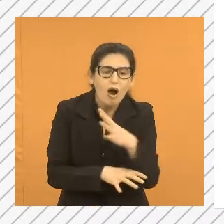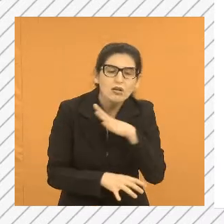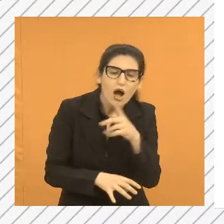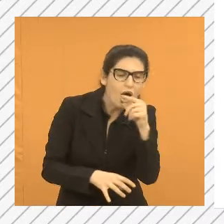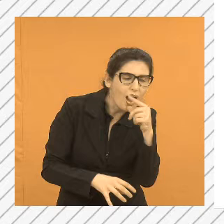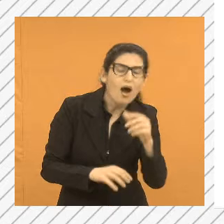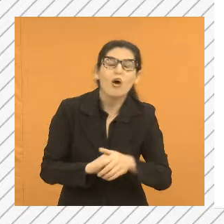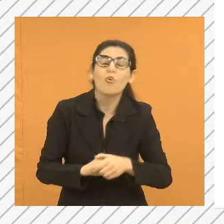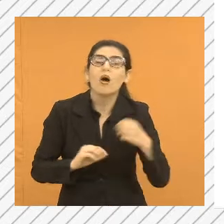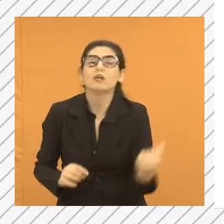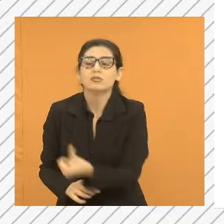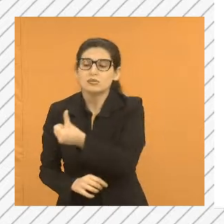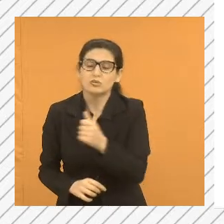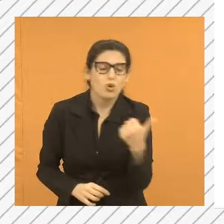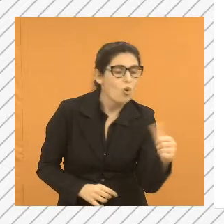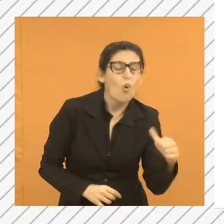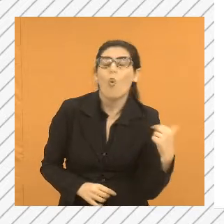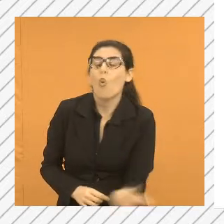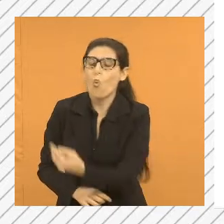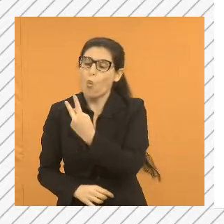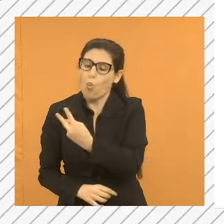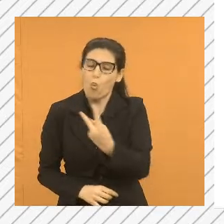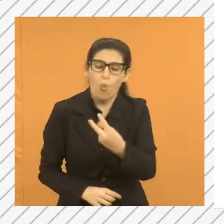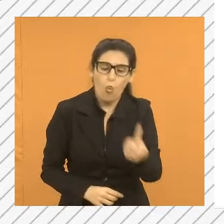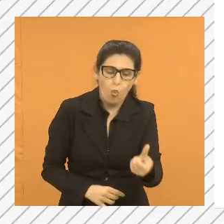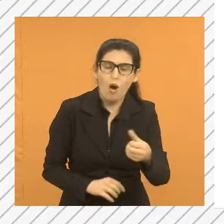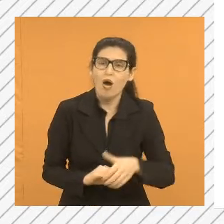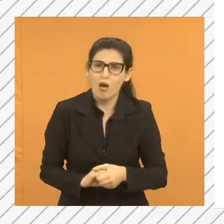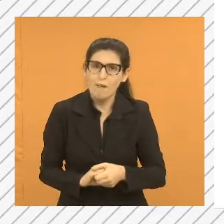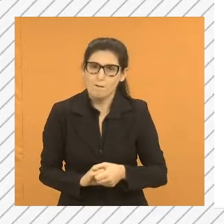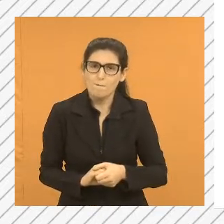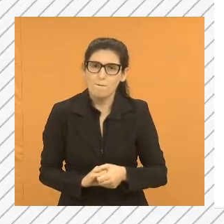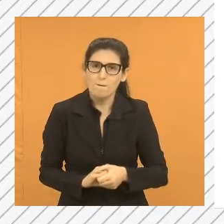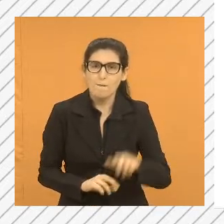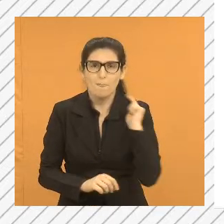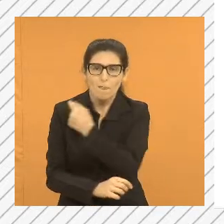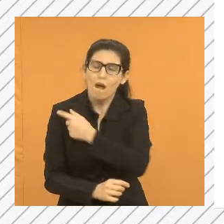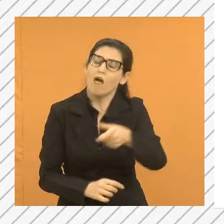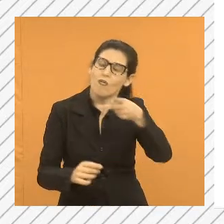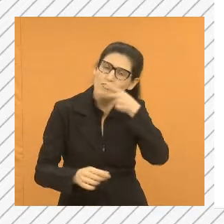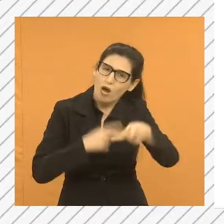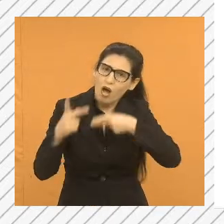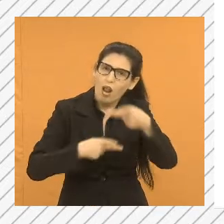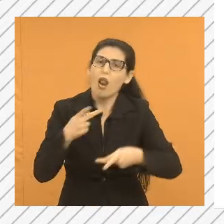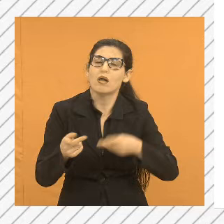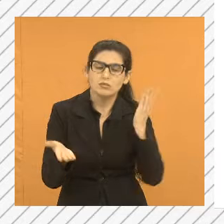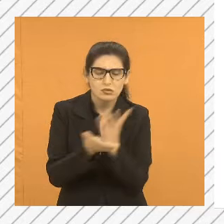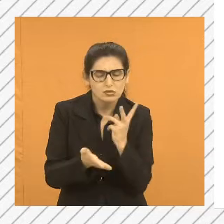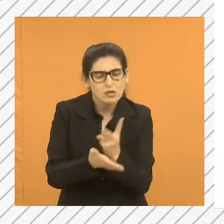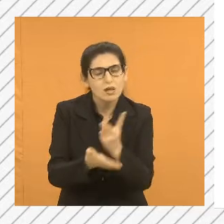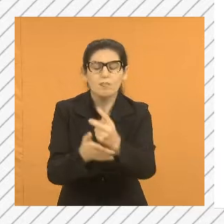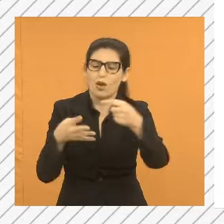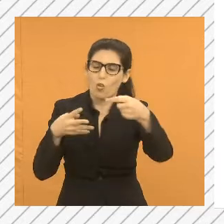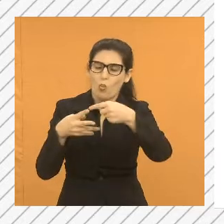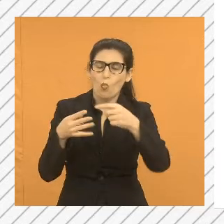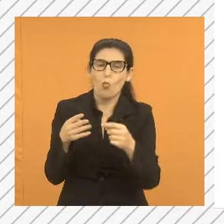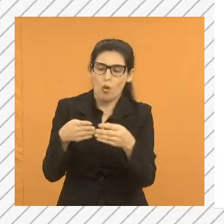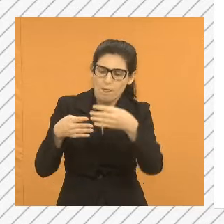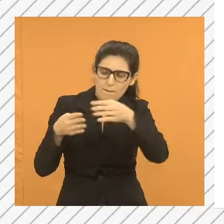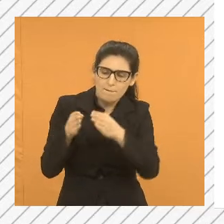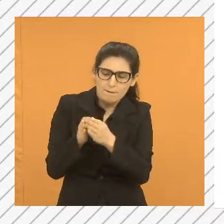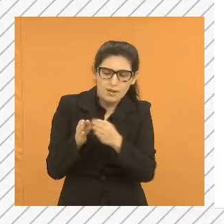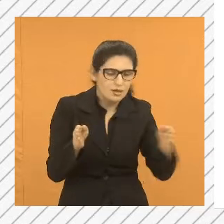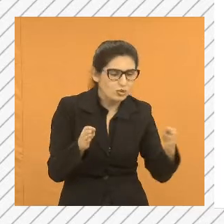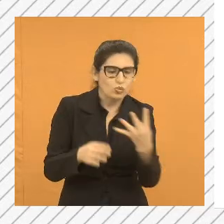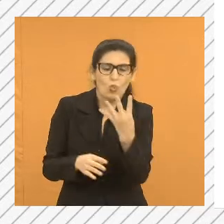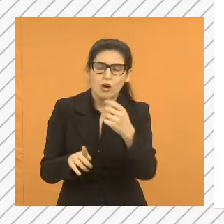de 611 para 226, e como a gente tem falado aqui todo quadrimestre, a tendência é zerar, porque